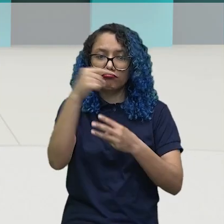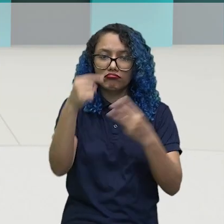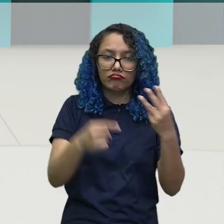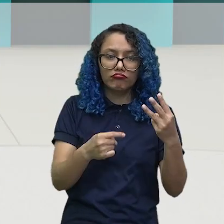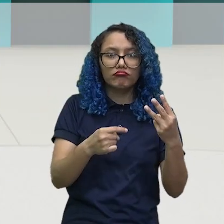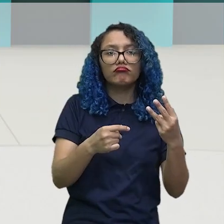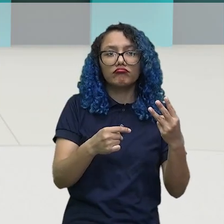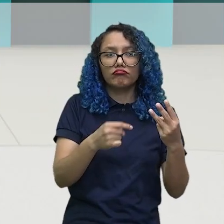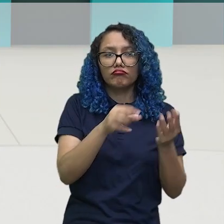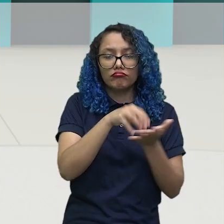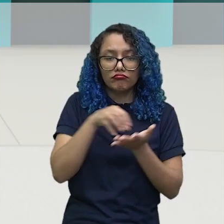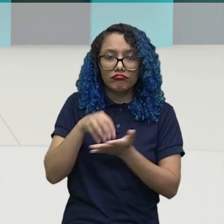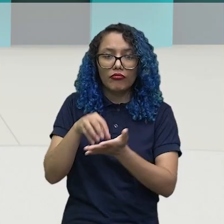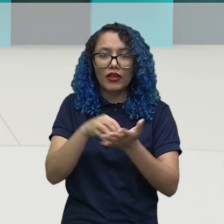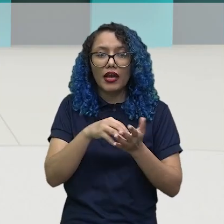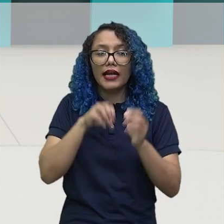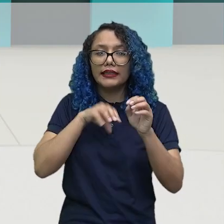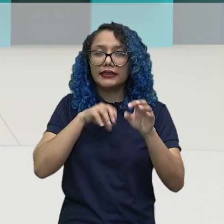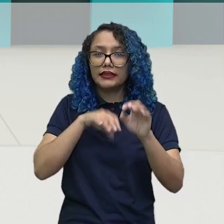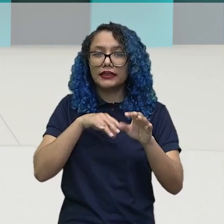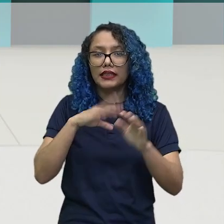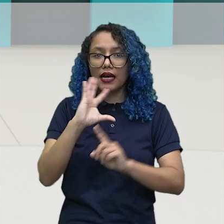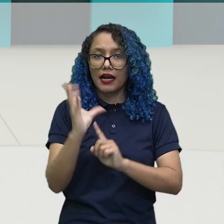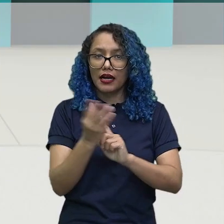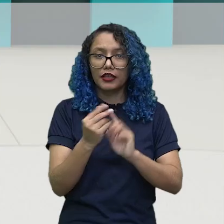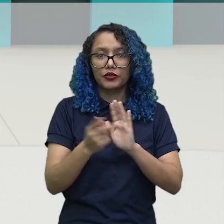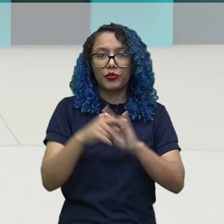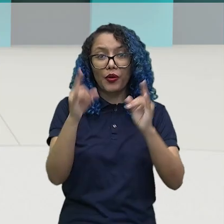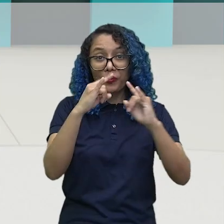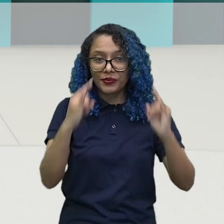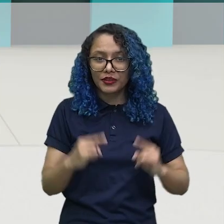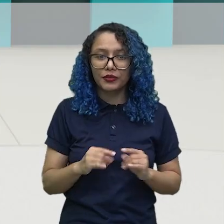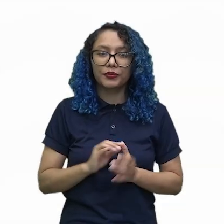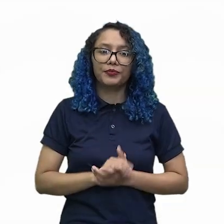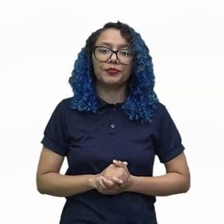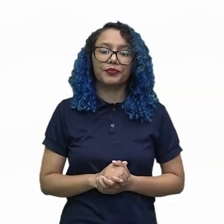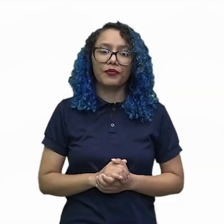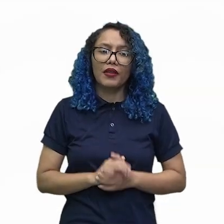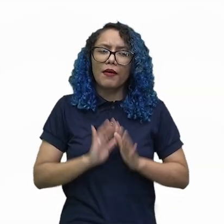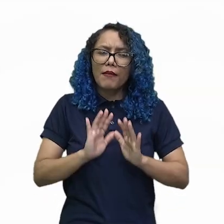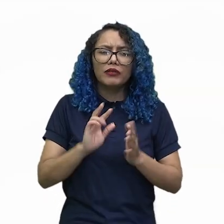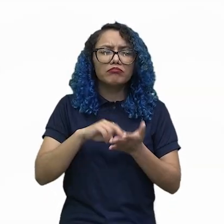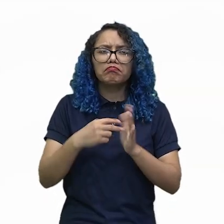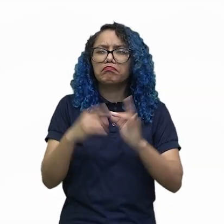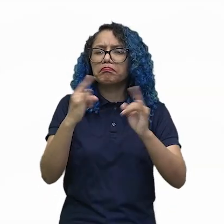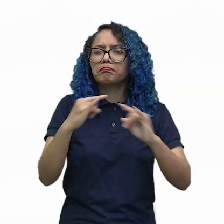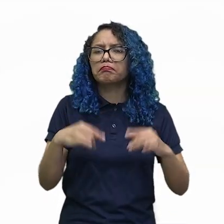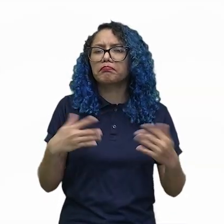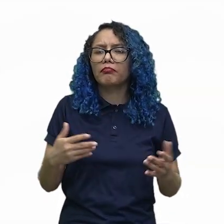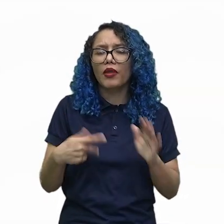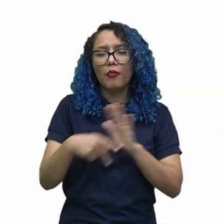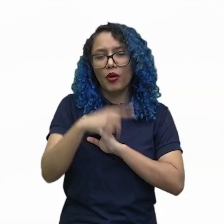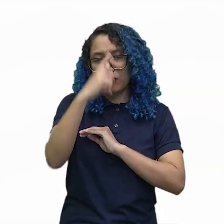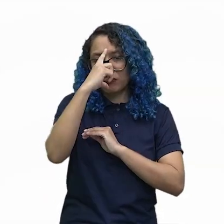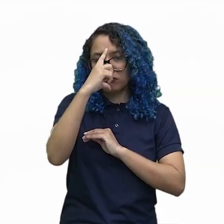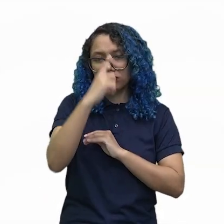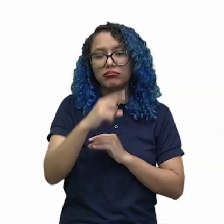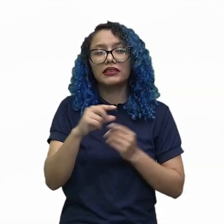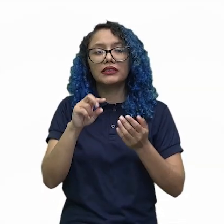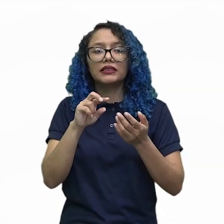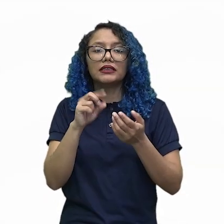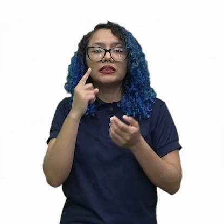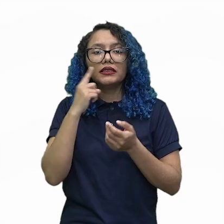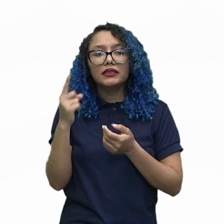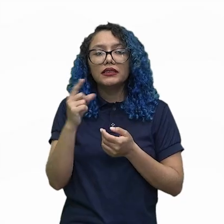são locais que ensinam a arte circense. E o circo, afinal? Veja só, ele vem do latim circus